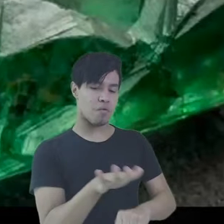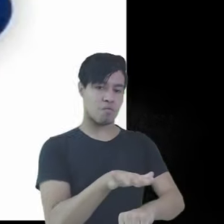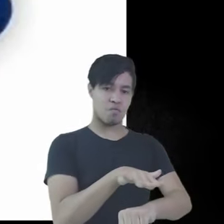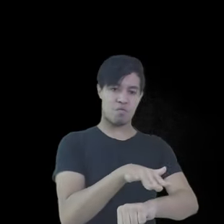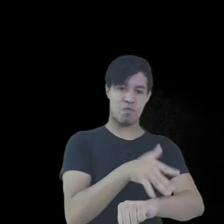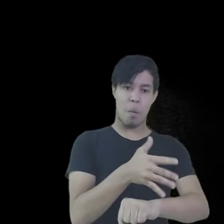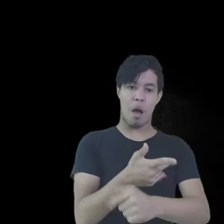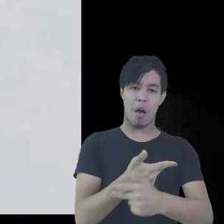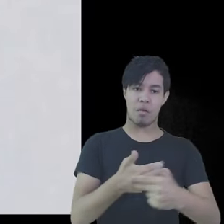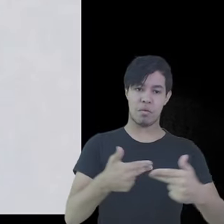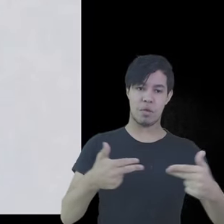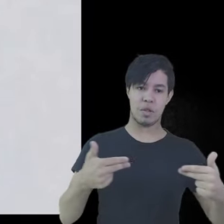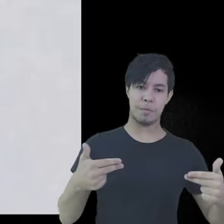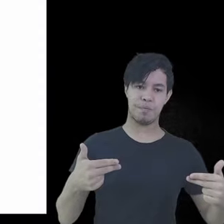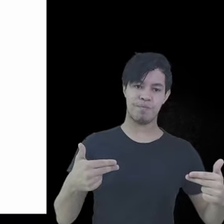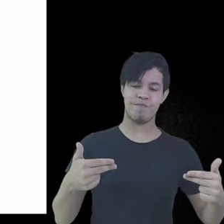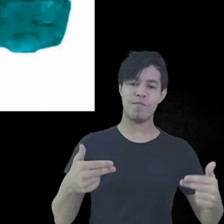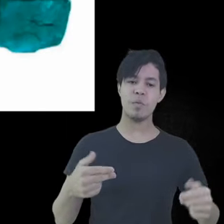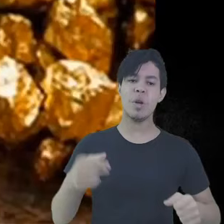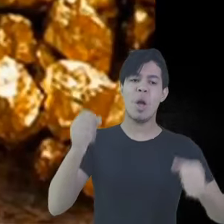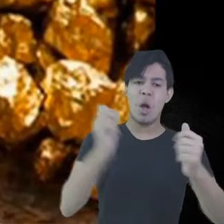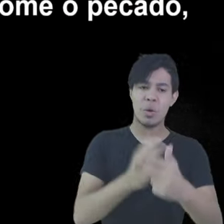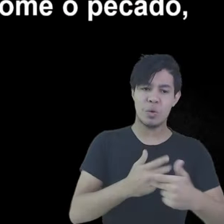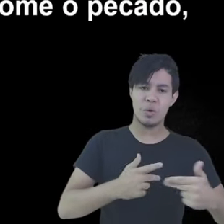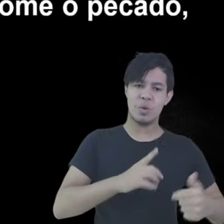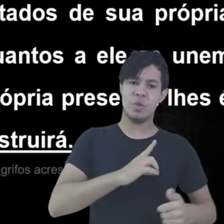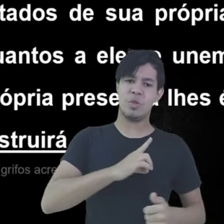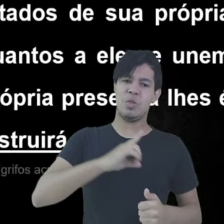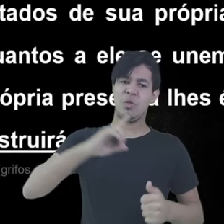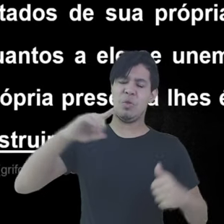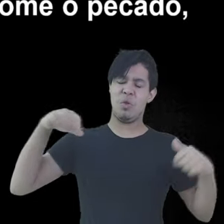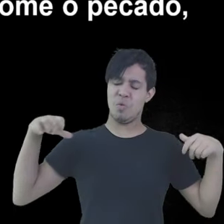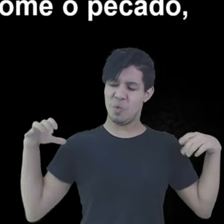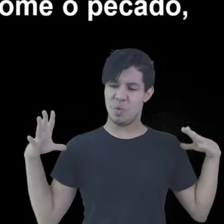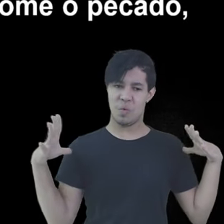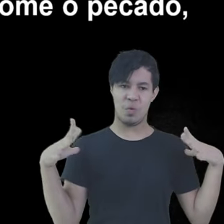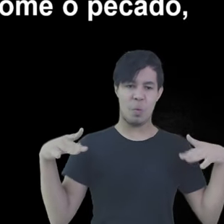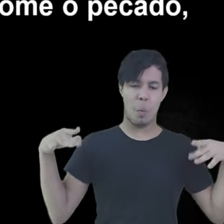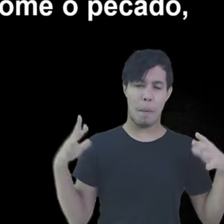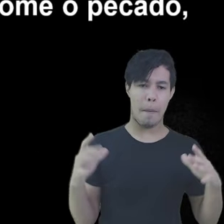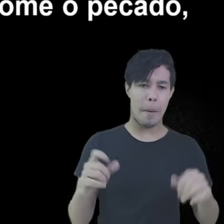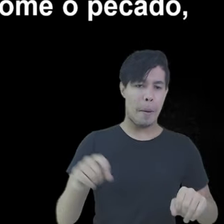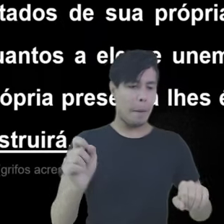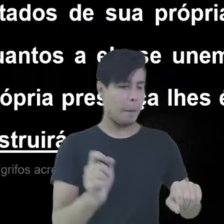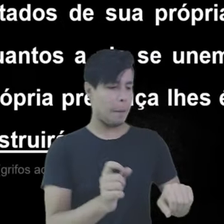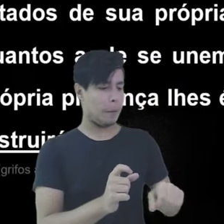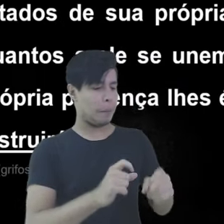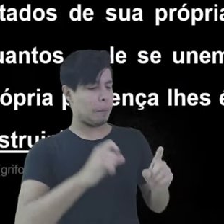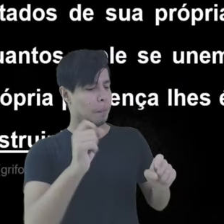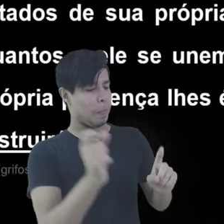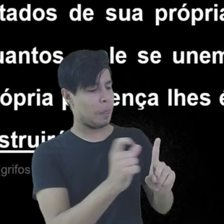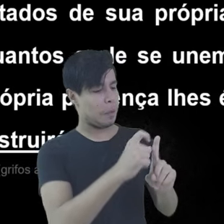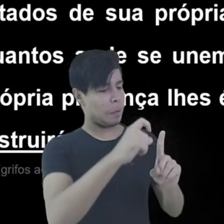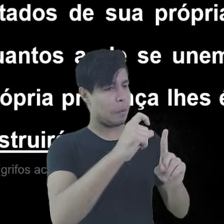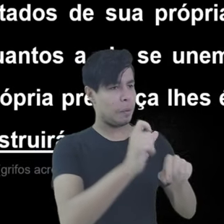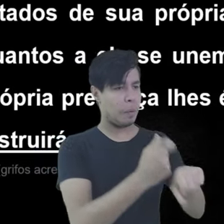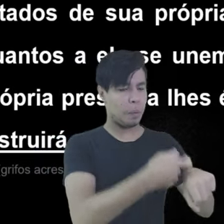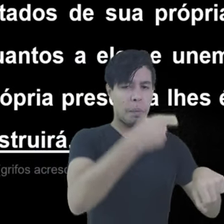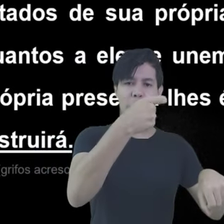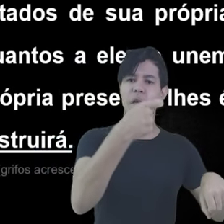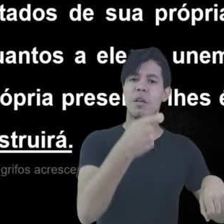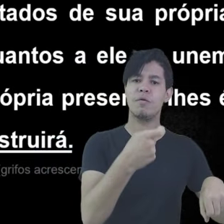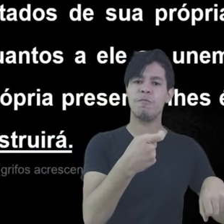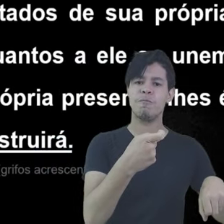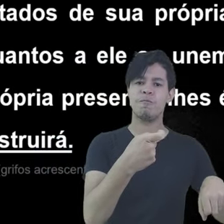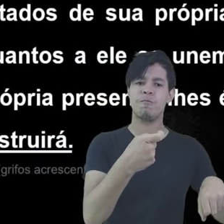tempo do fim. Essa é a glória de Deus com Noé, feita nos querubins, nas pedras. Mas olha esse texto dela. Ela diz assim,